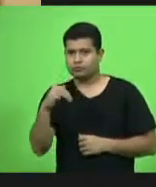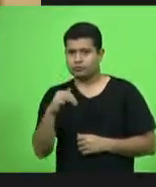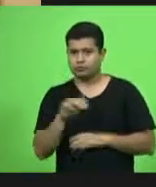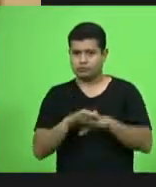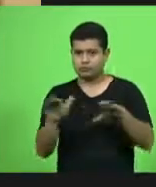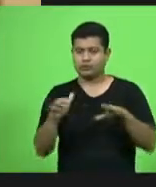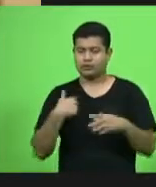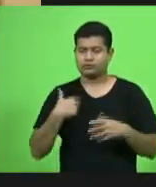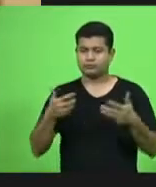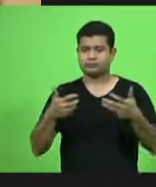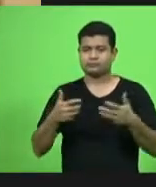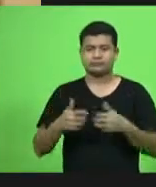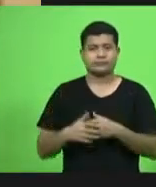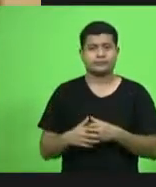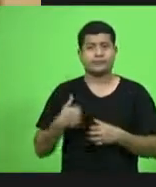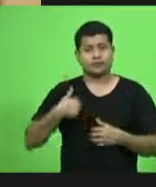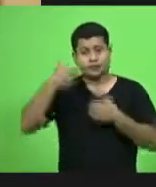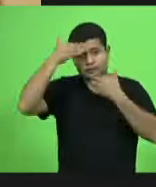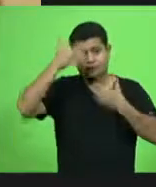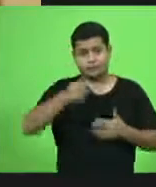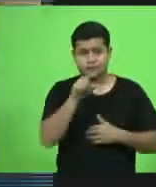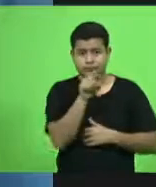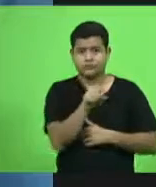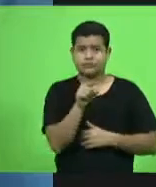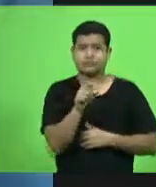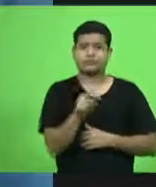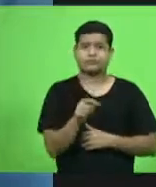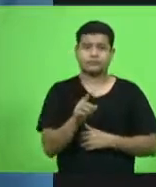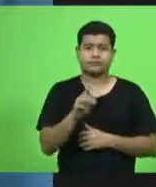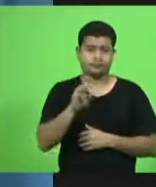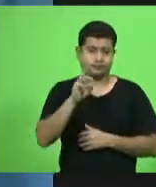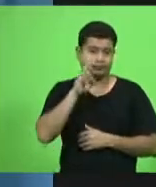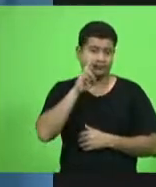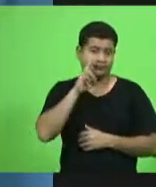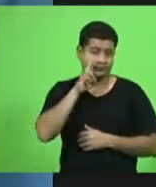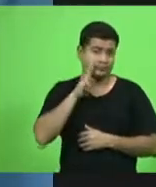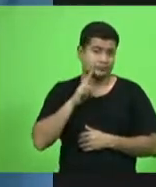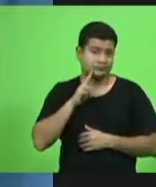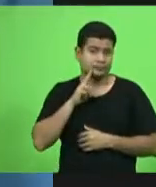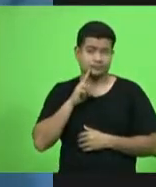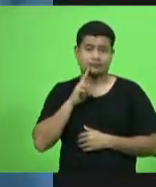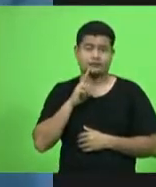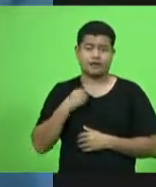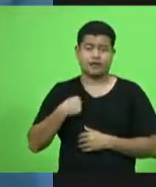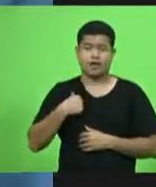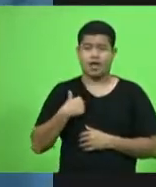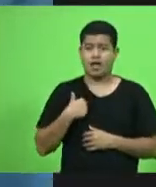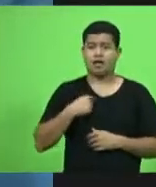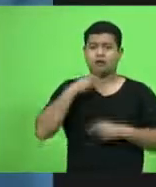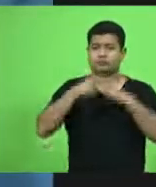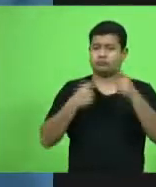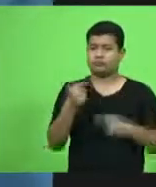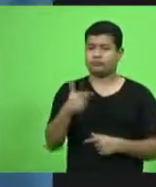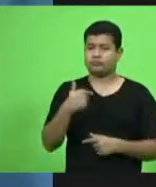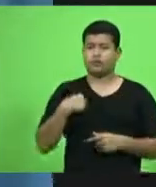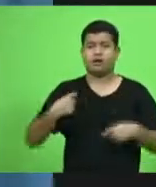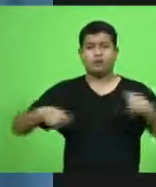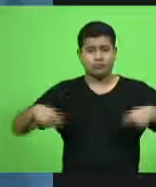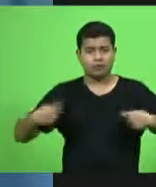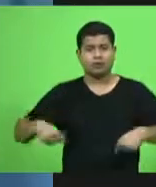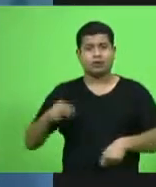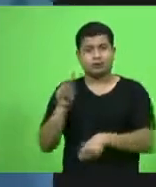Eu agradeço, Vossa Excelência, e acho assim, deputado Ivan, que não tenho dúvida nenhuma, nós temos que fiscalizar,